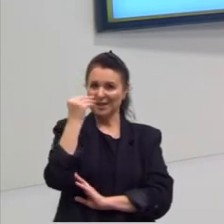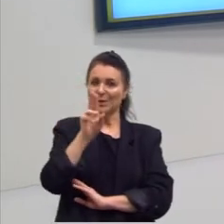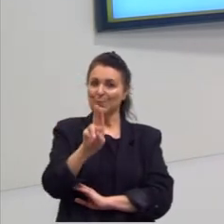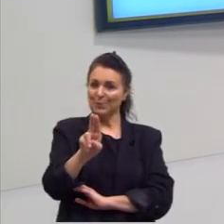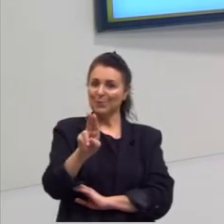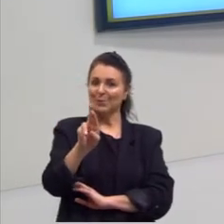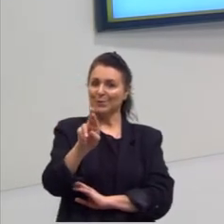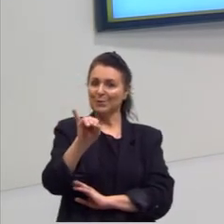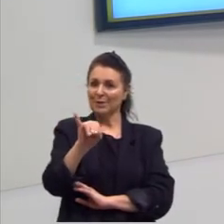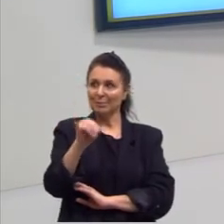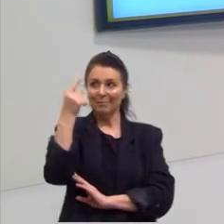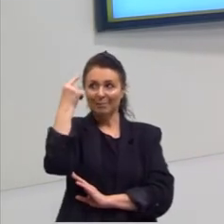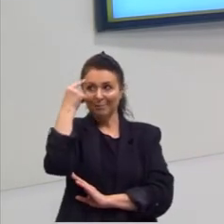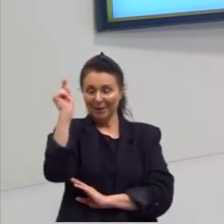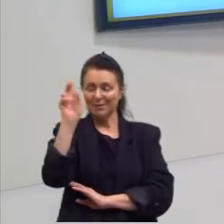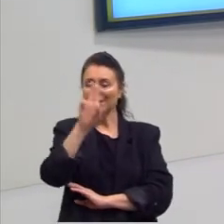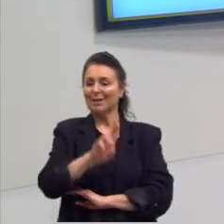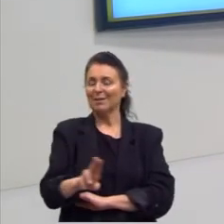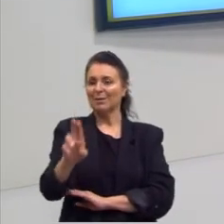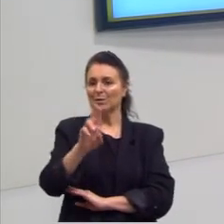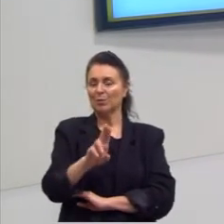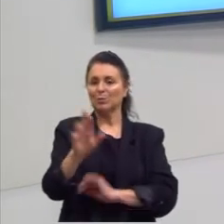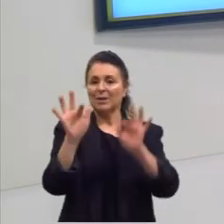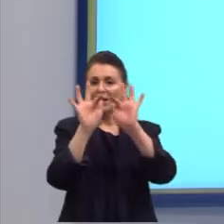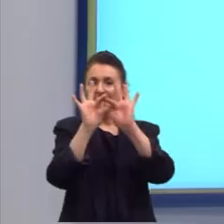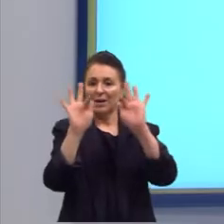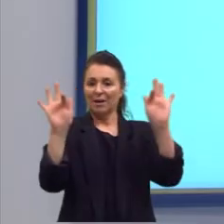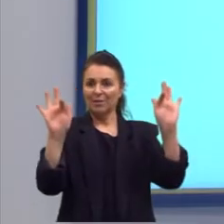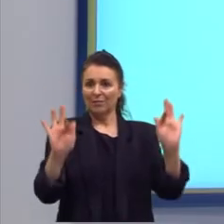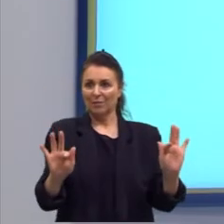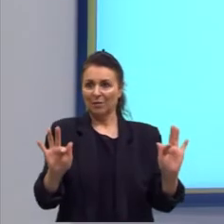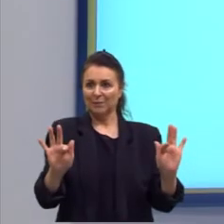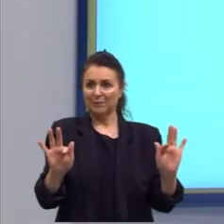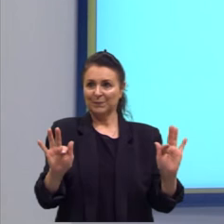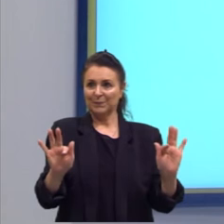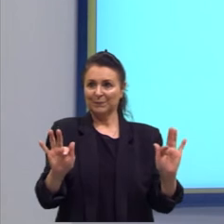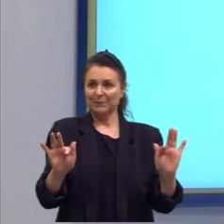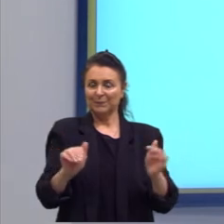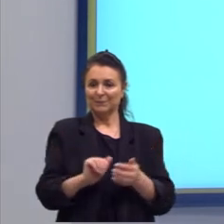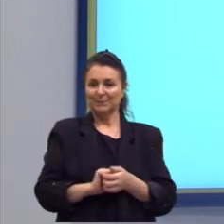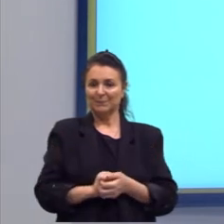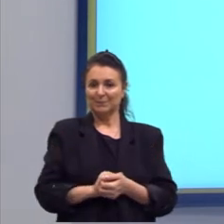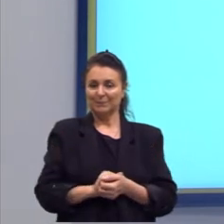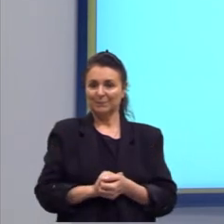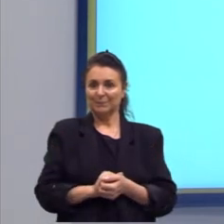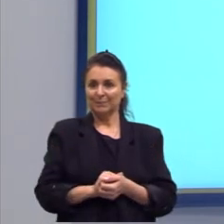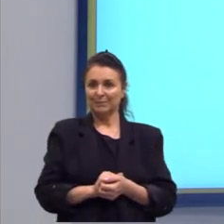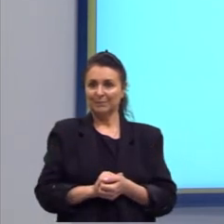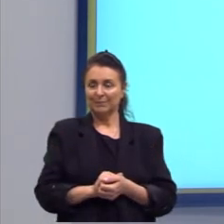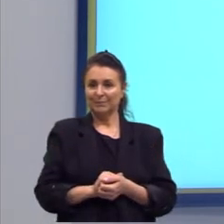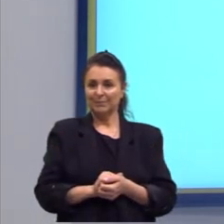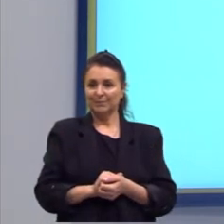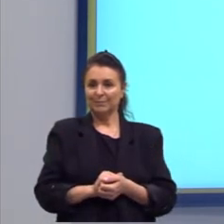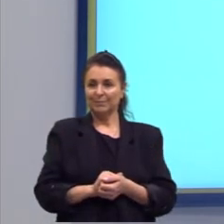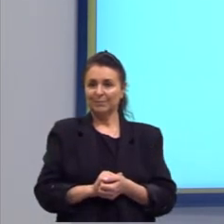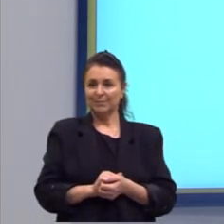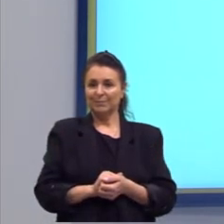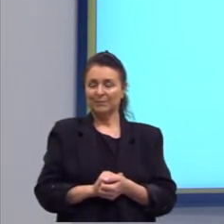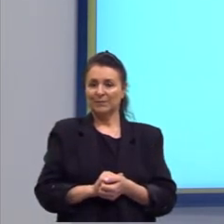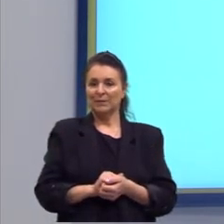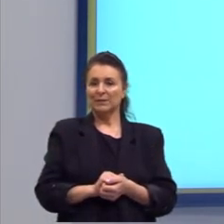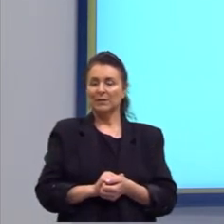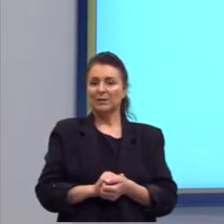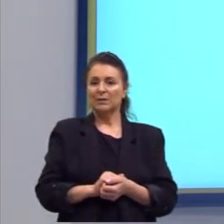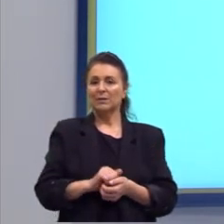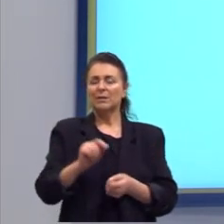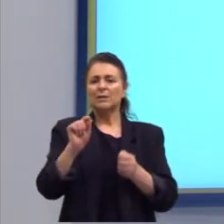para esta fora tá e geralmente a gente usa mais neste formato aqui nesse segundo e aqui né